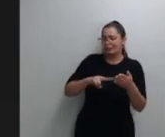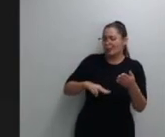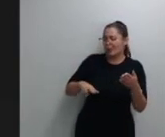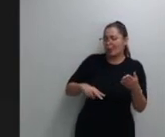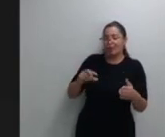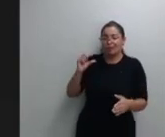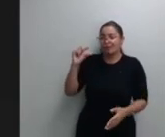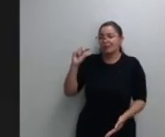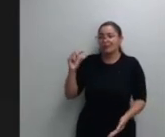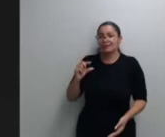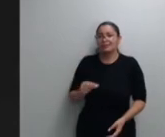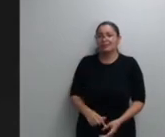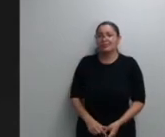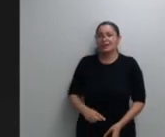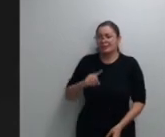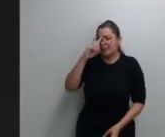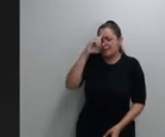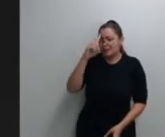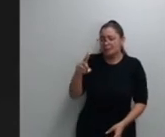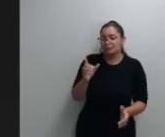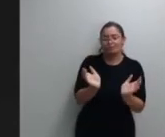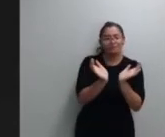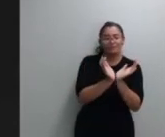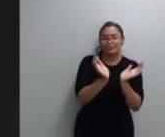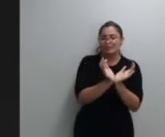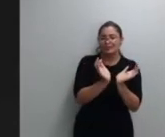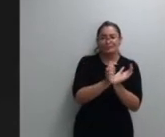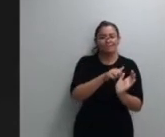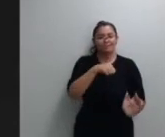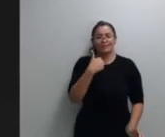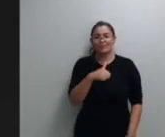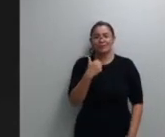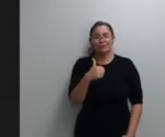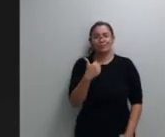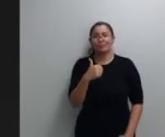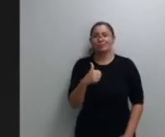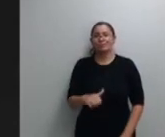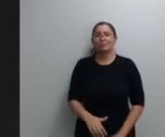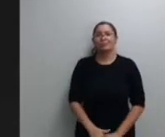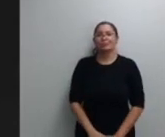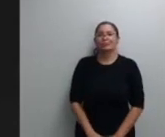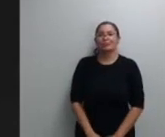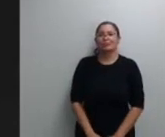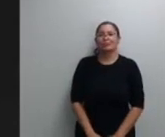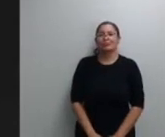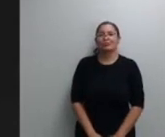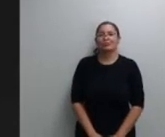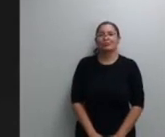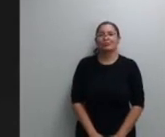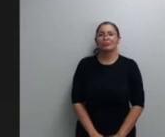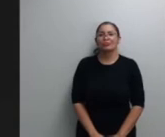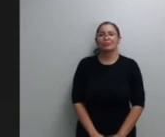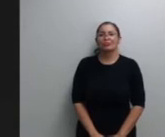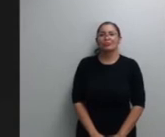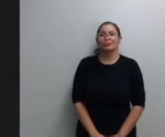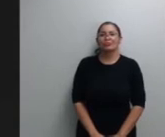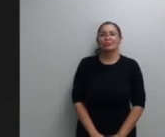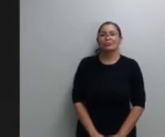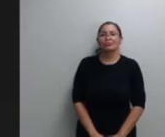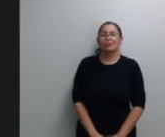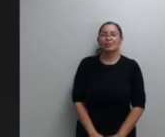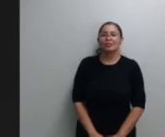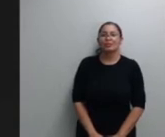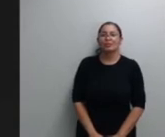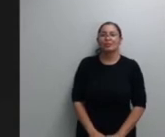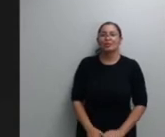mas trago decisão da primeira turma da lavra a época quando integrou o ministro Francisco Falcão trago decisão também